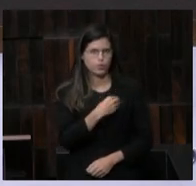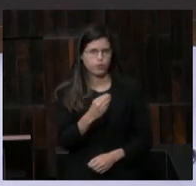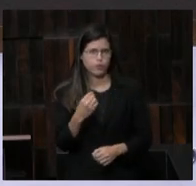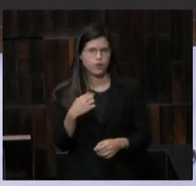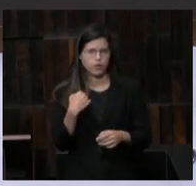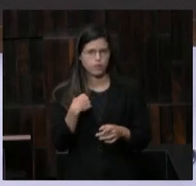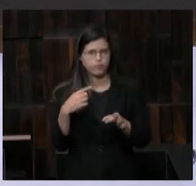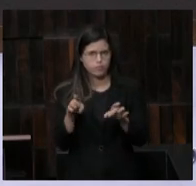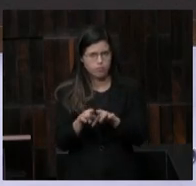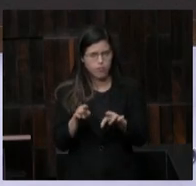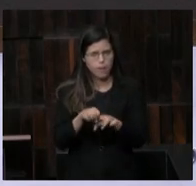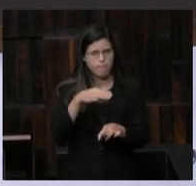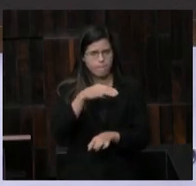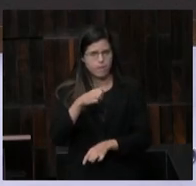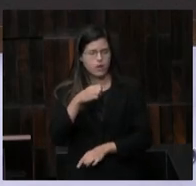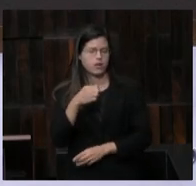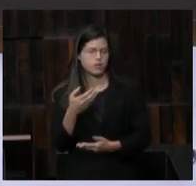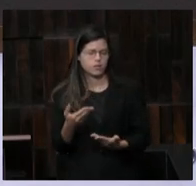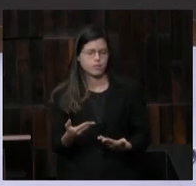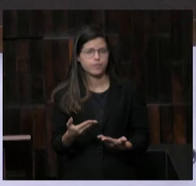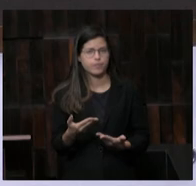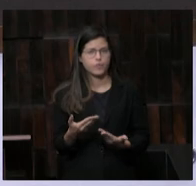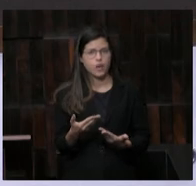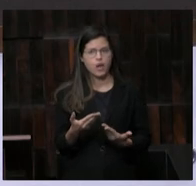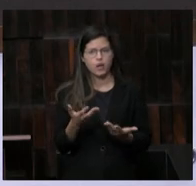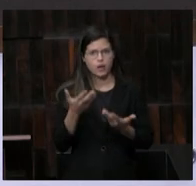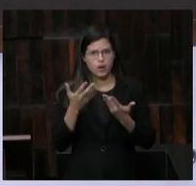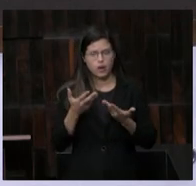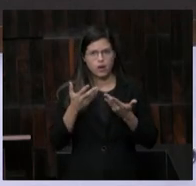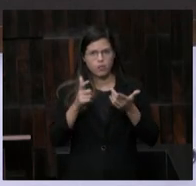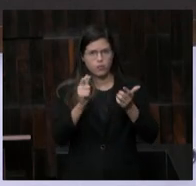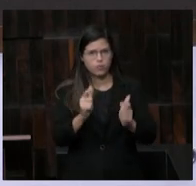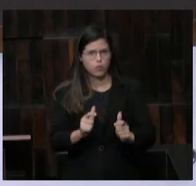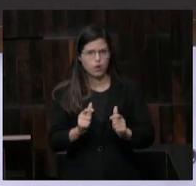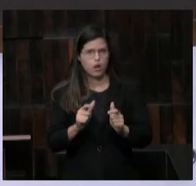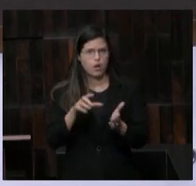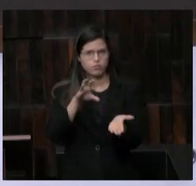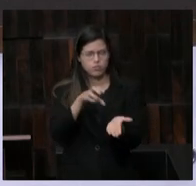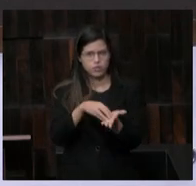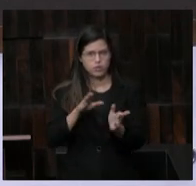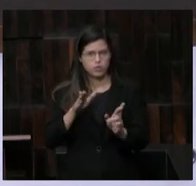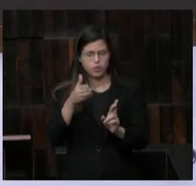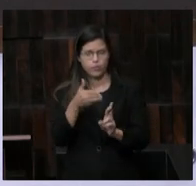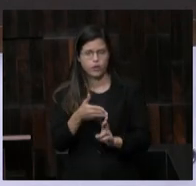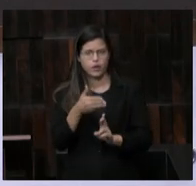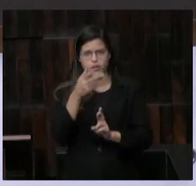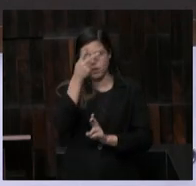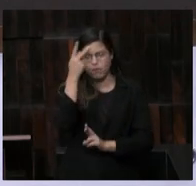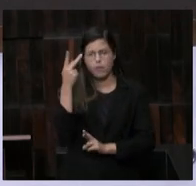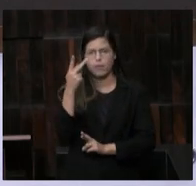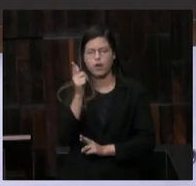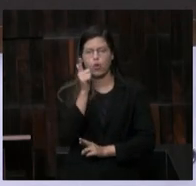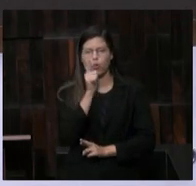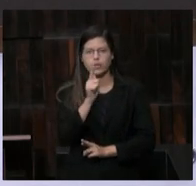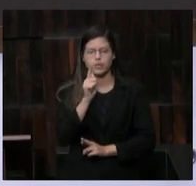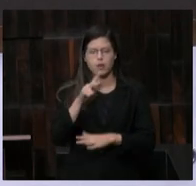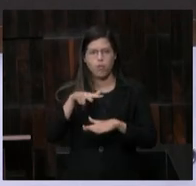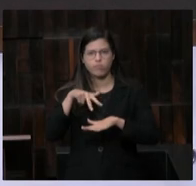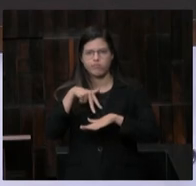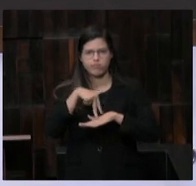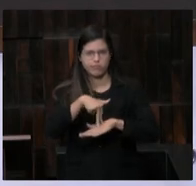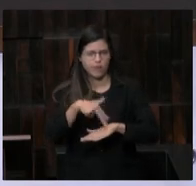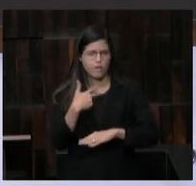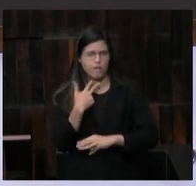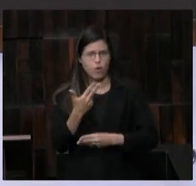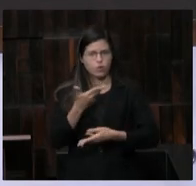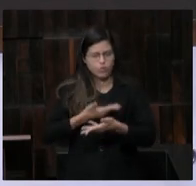nesse grupo, e nós queremos ser um espaço para que essas famílias também tenham voz, conversem, troquem